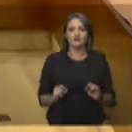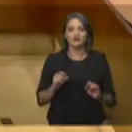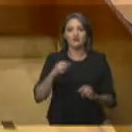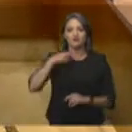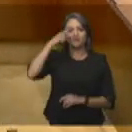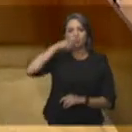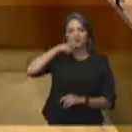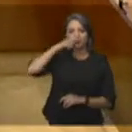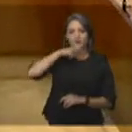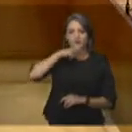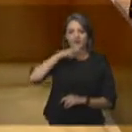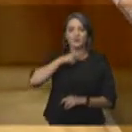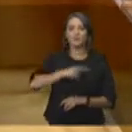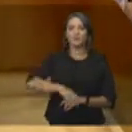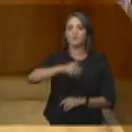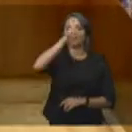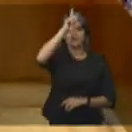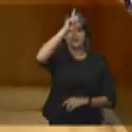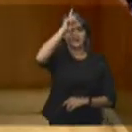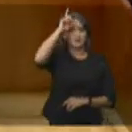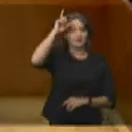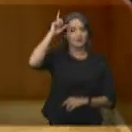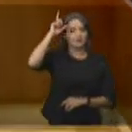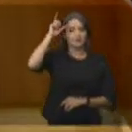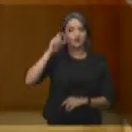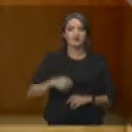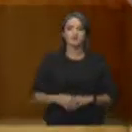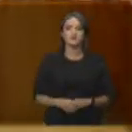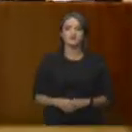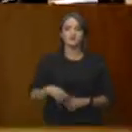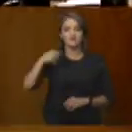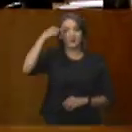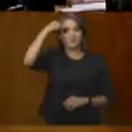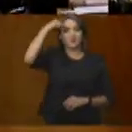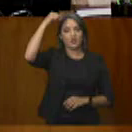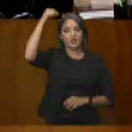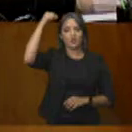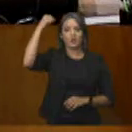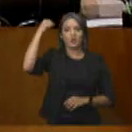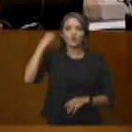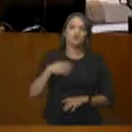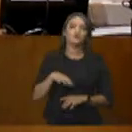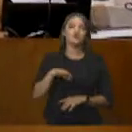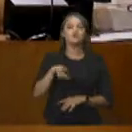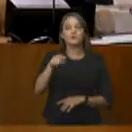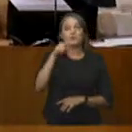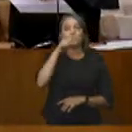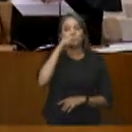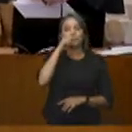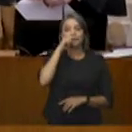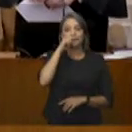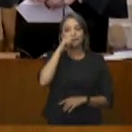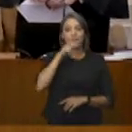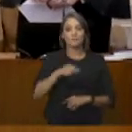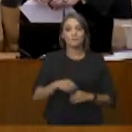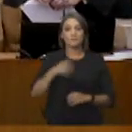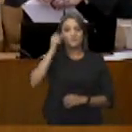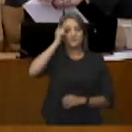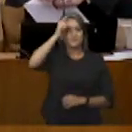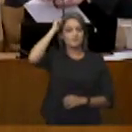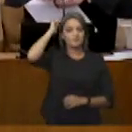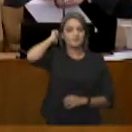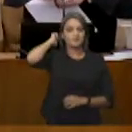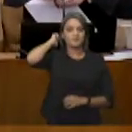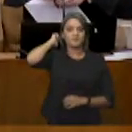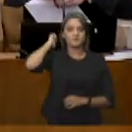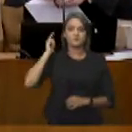Ricardo Lewandowski, ministro Luiz Roberto Barroso, ministro Luiz Edson Fachin, ministro Alexandre